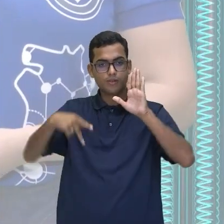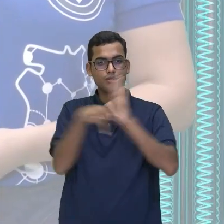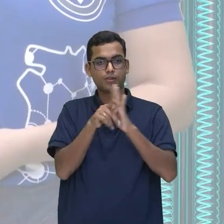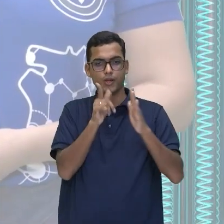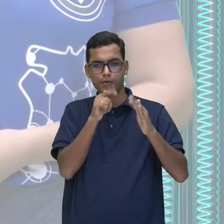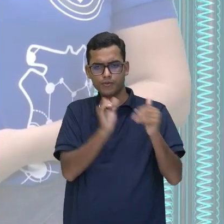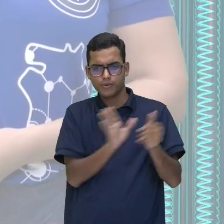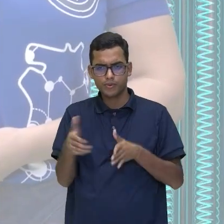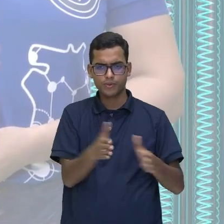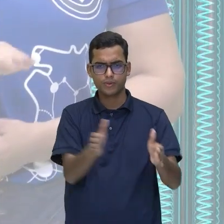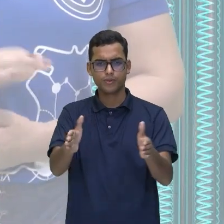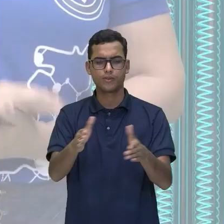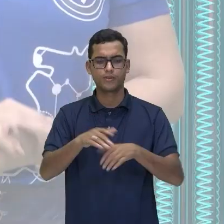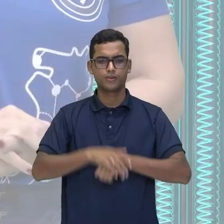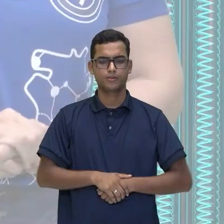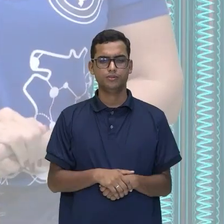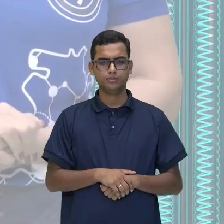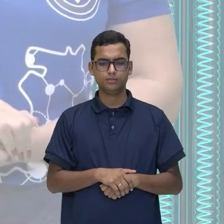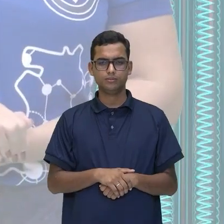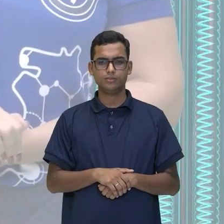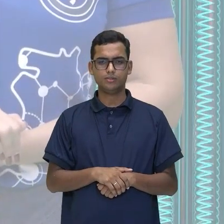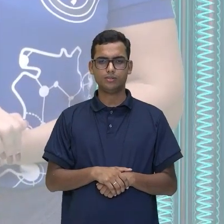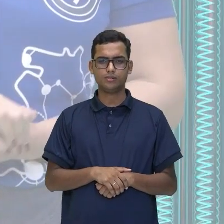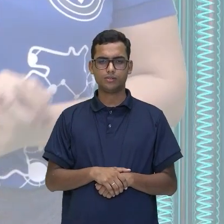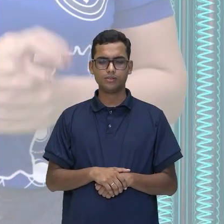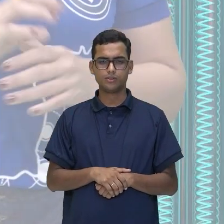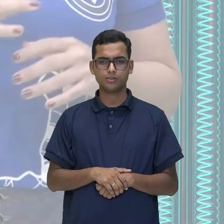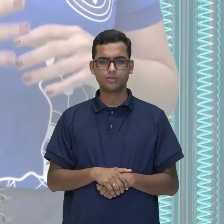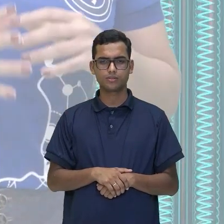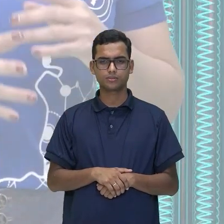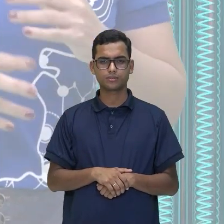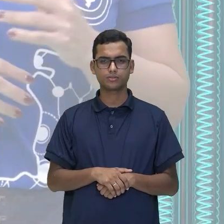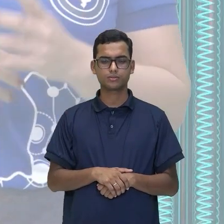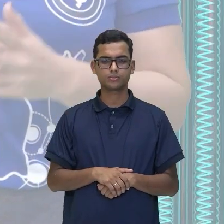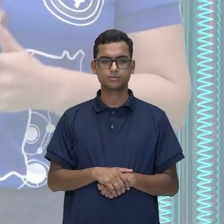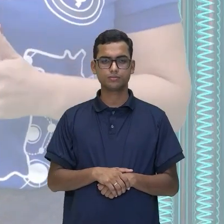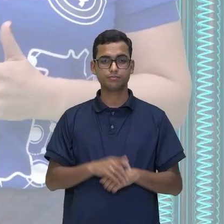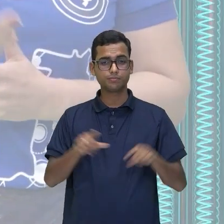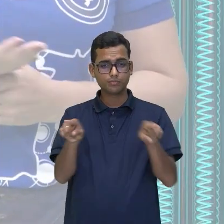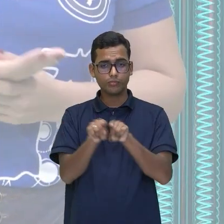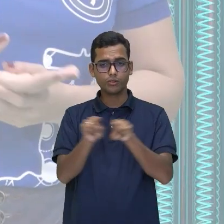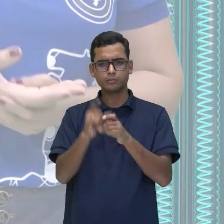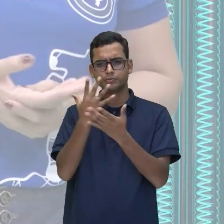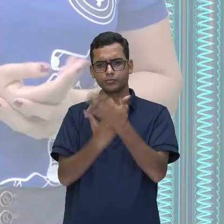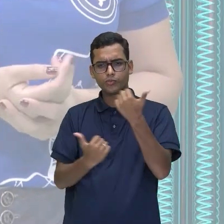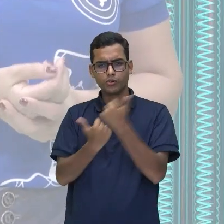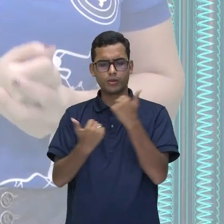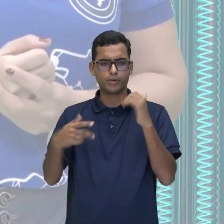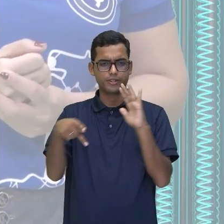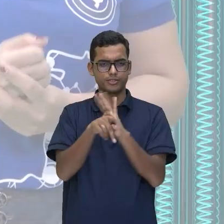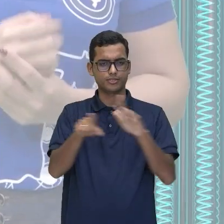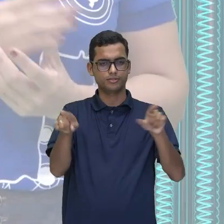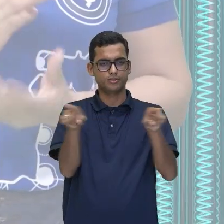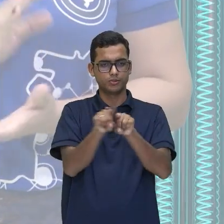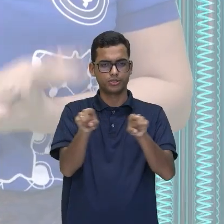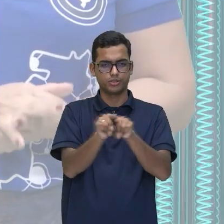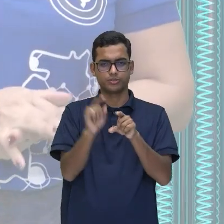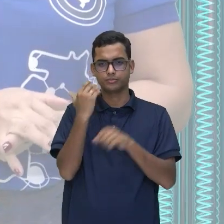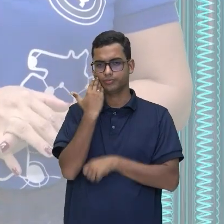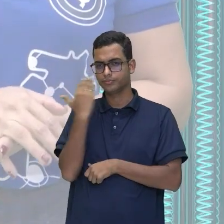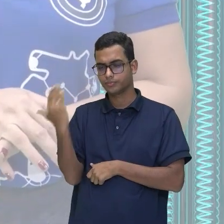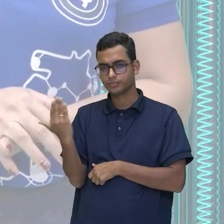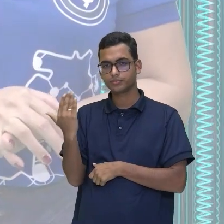aí eu vou usar o they, tá bom? E vou substituir por